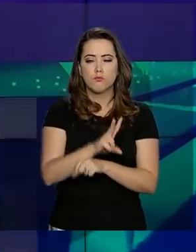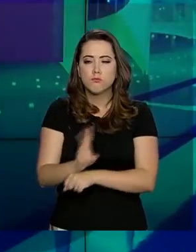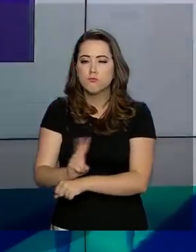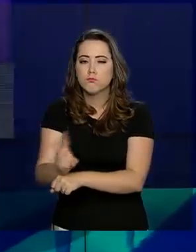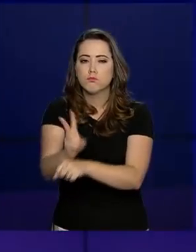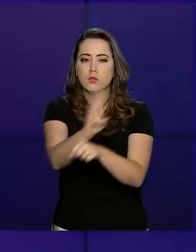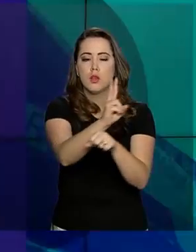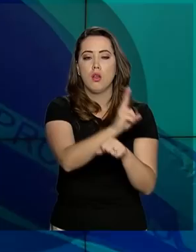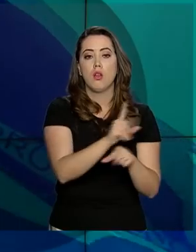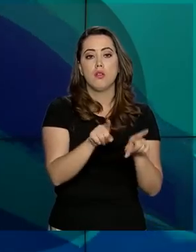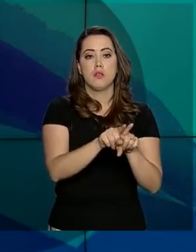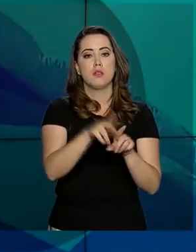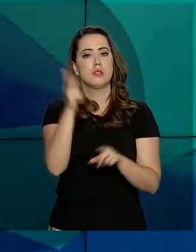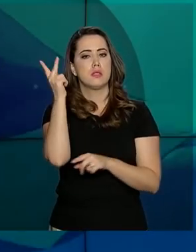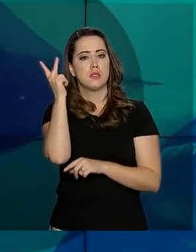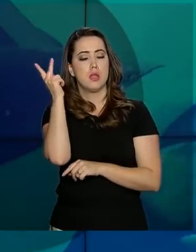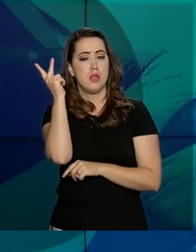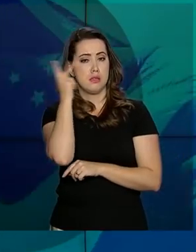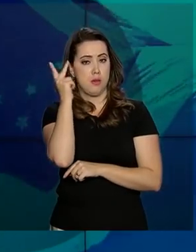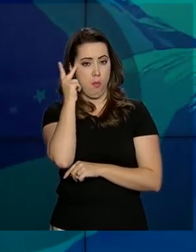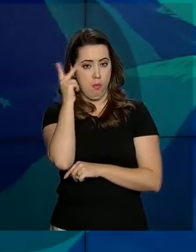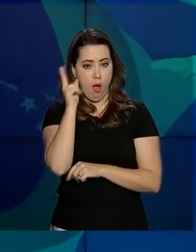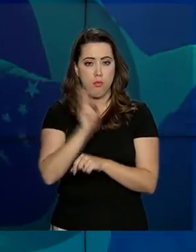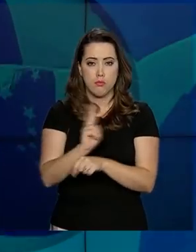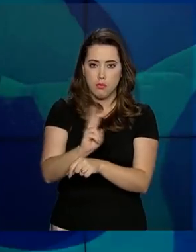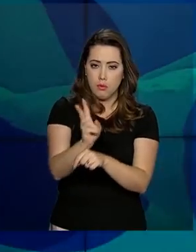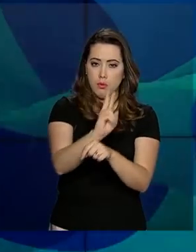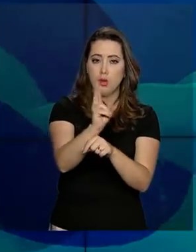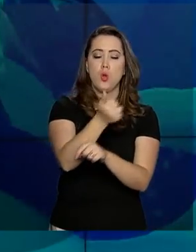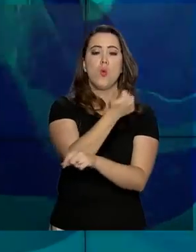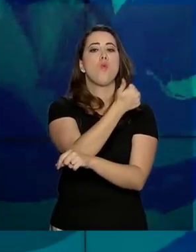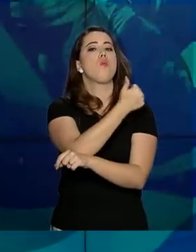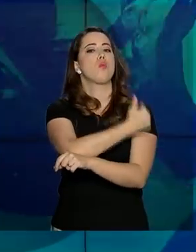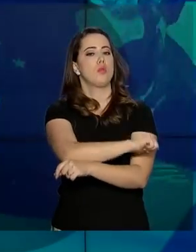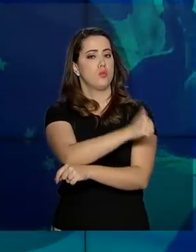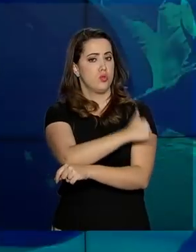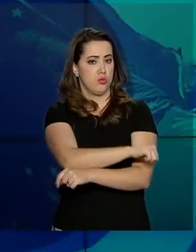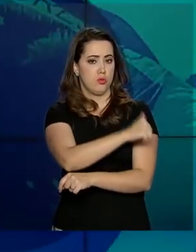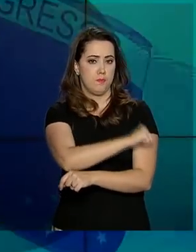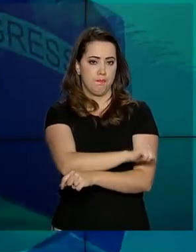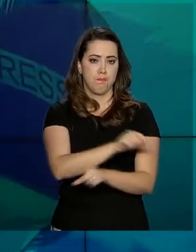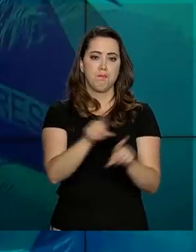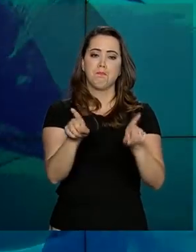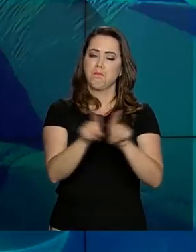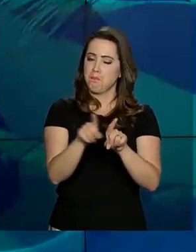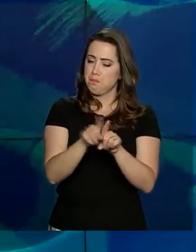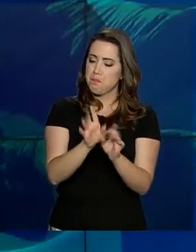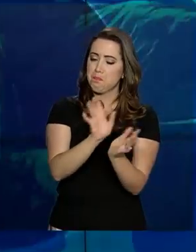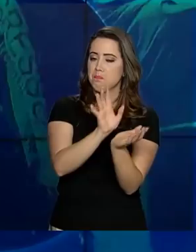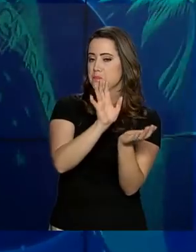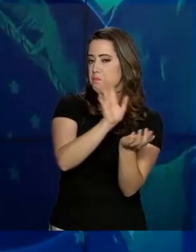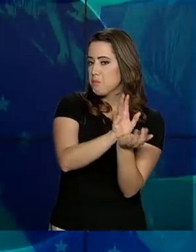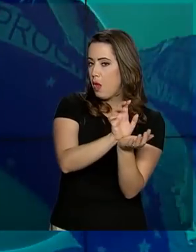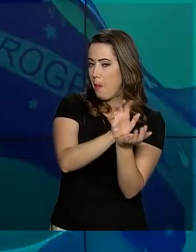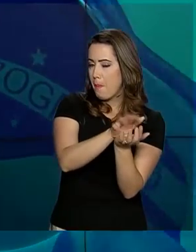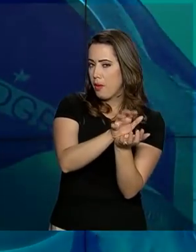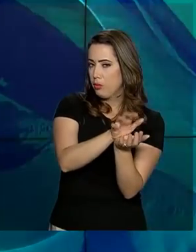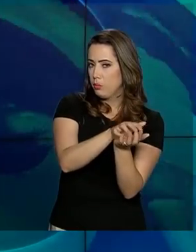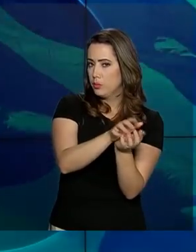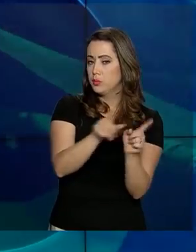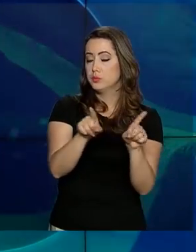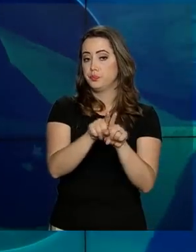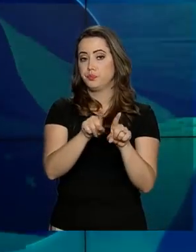nos terminais de Guarulhos e Congonhas, em São Paulo, Galeão e Santos Dumont, no Rio de Janeiro, Recife,